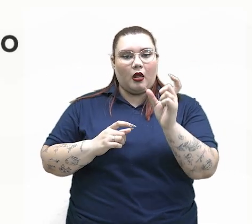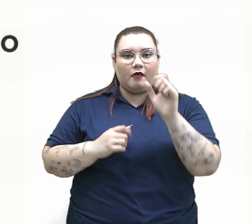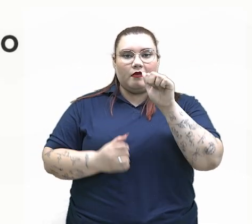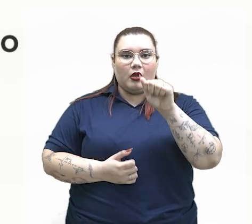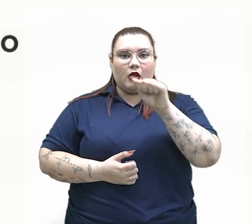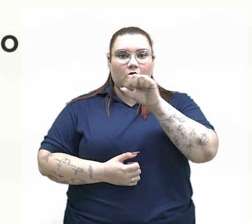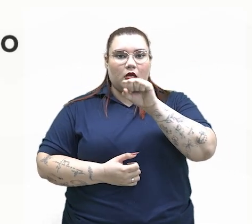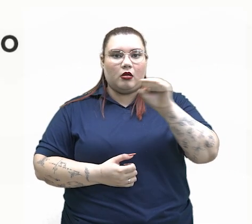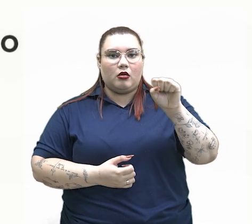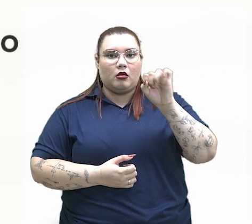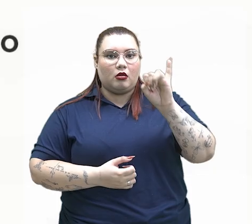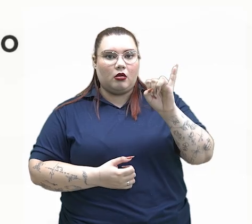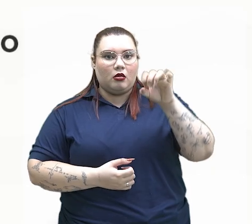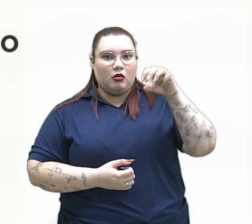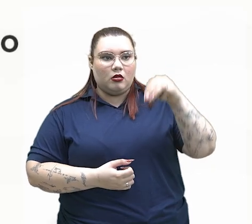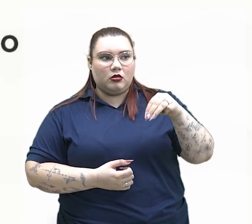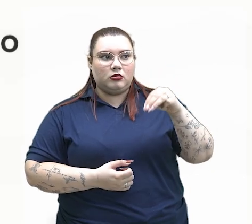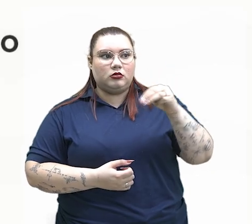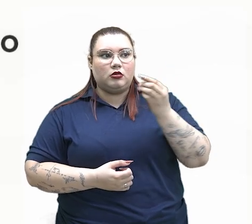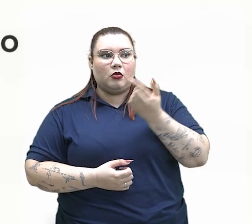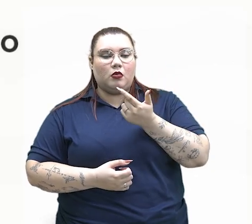coloca, então, um outro